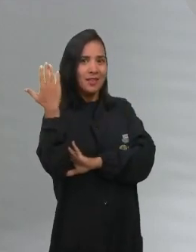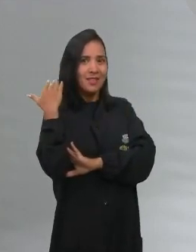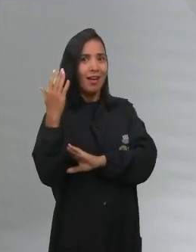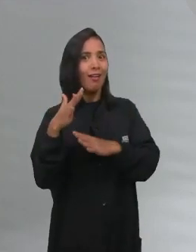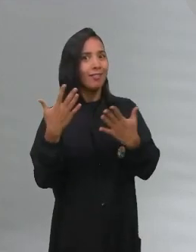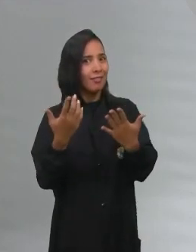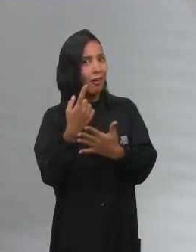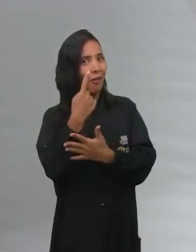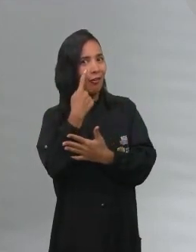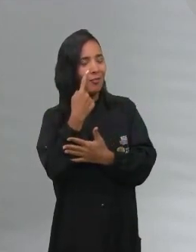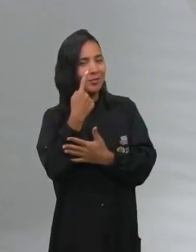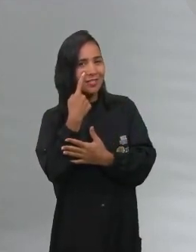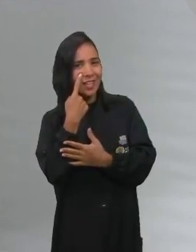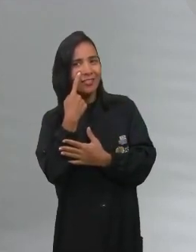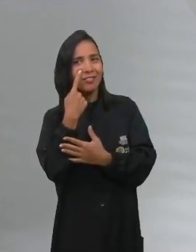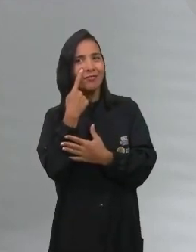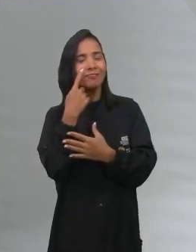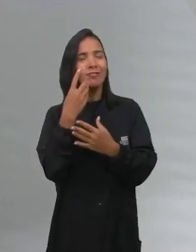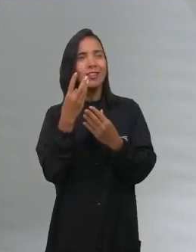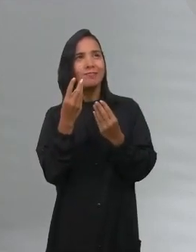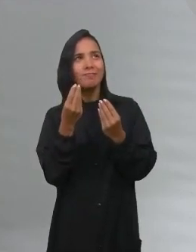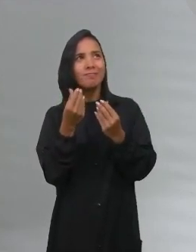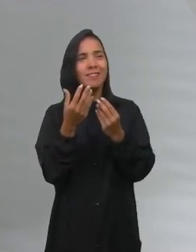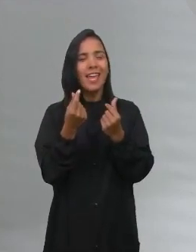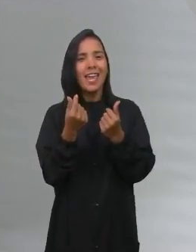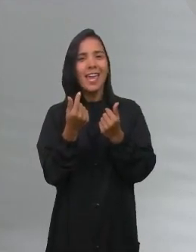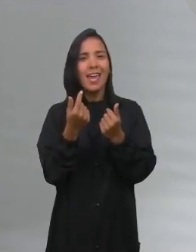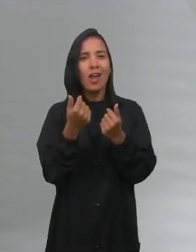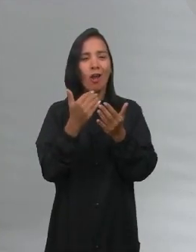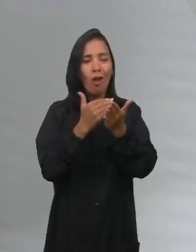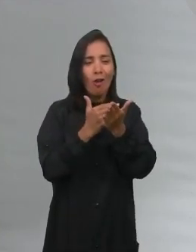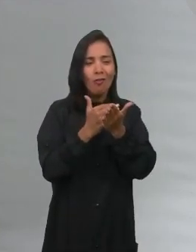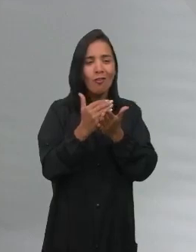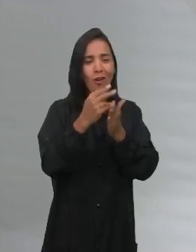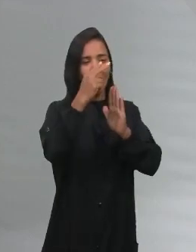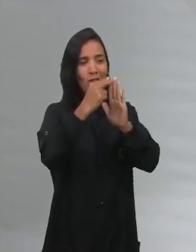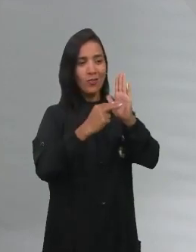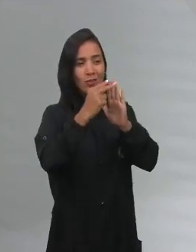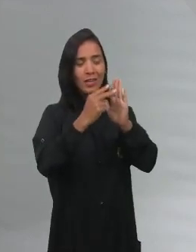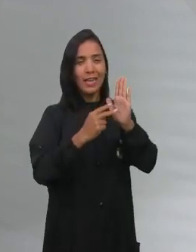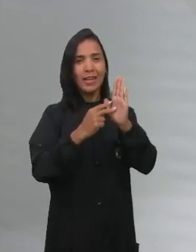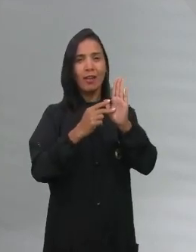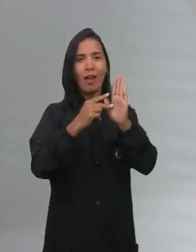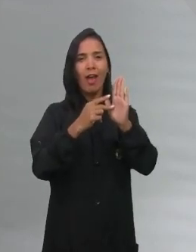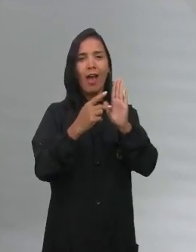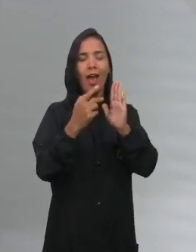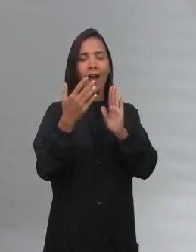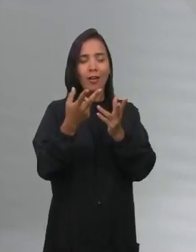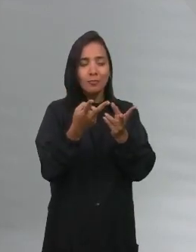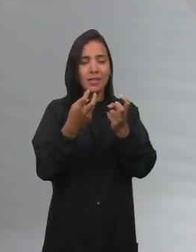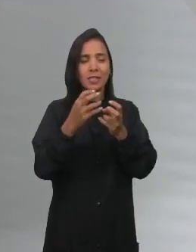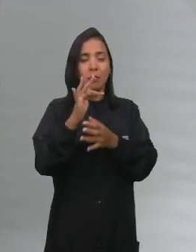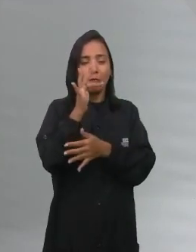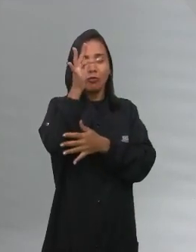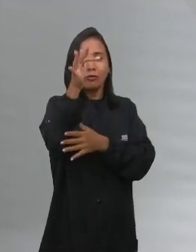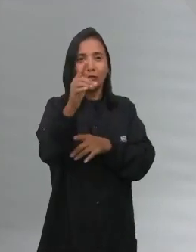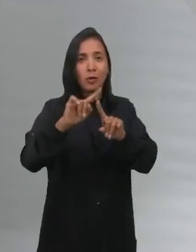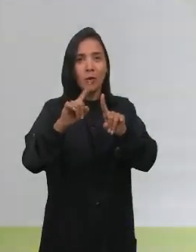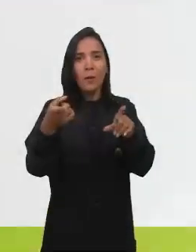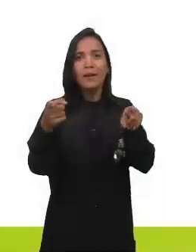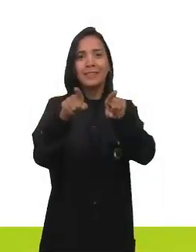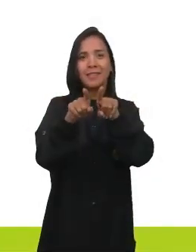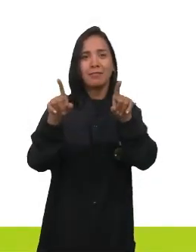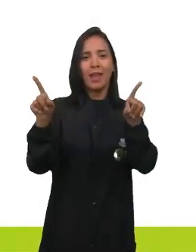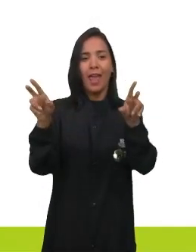meu texto, eu vou fazer um avanço no tempo e também um retorno nele. Vamos continuar a leitura, tá?